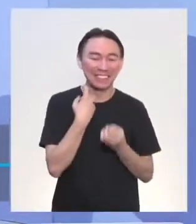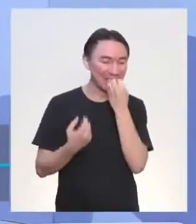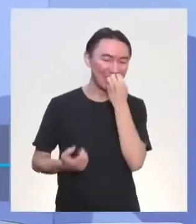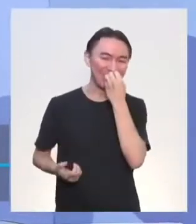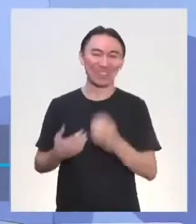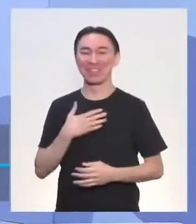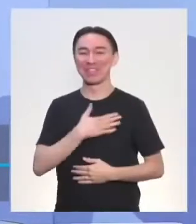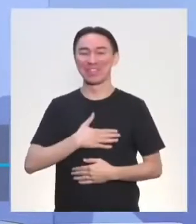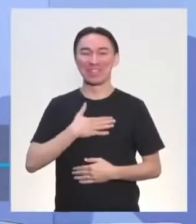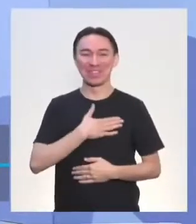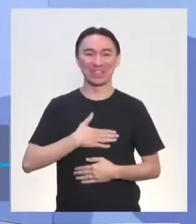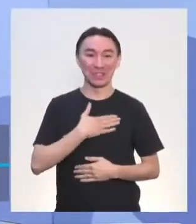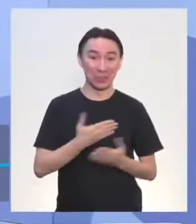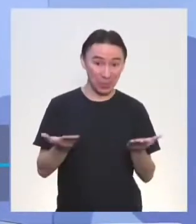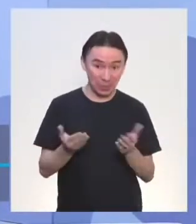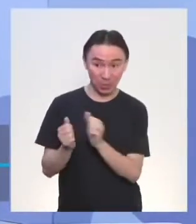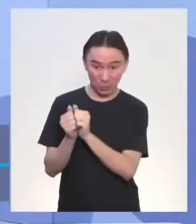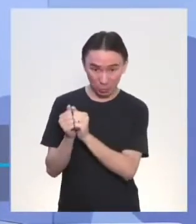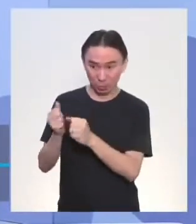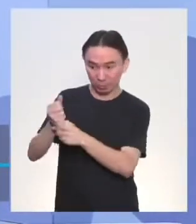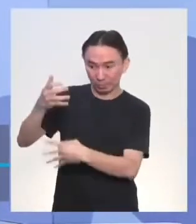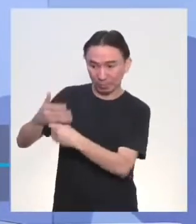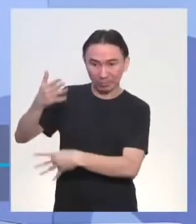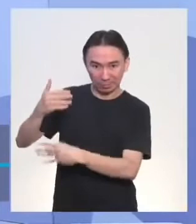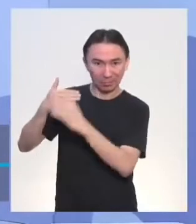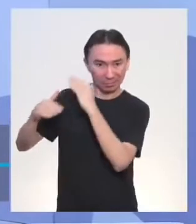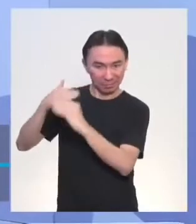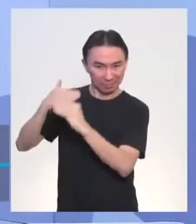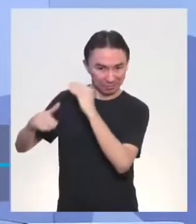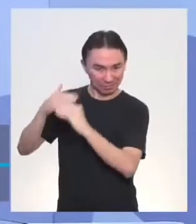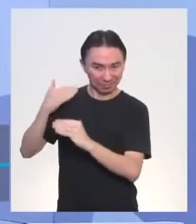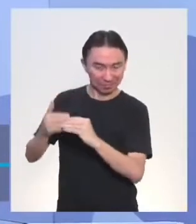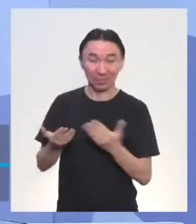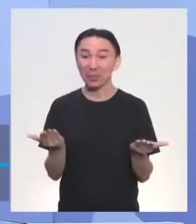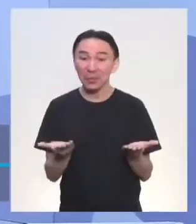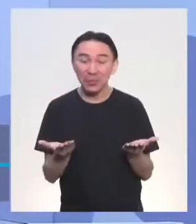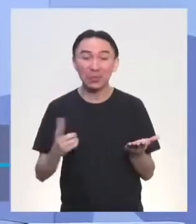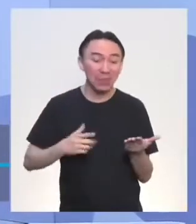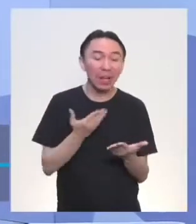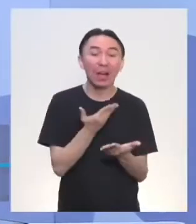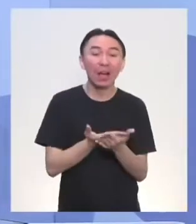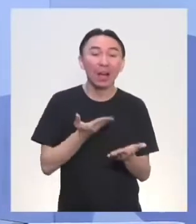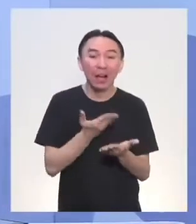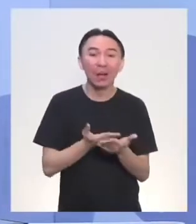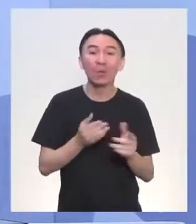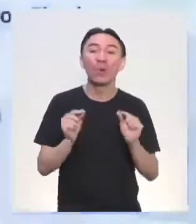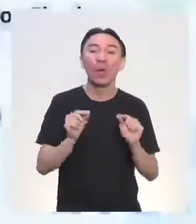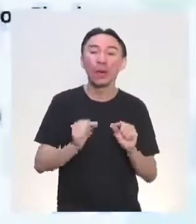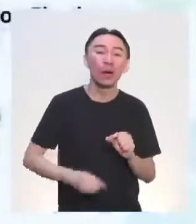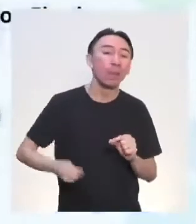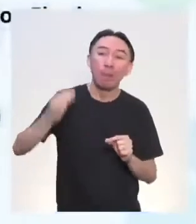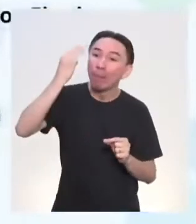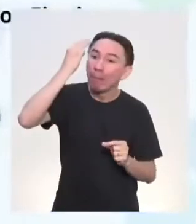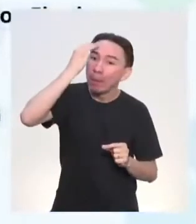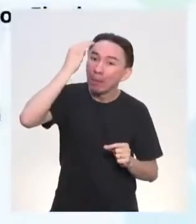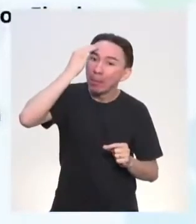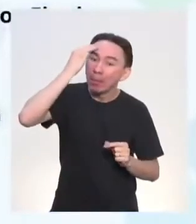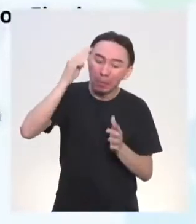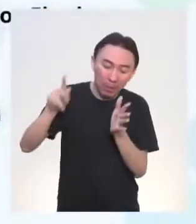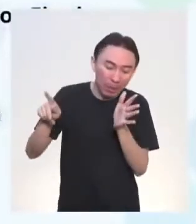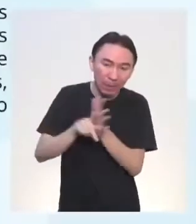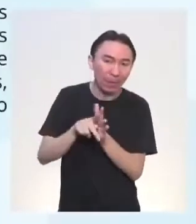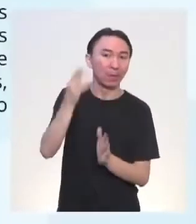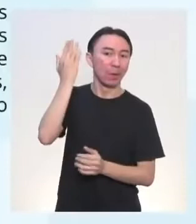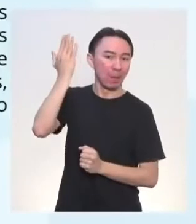moderar a aula da Pro Andreia. Nossa aula de hoje, memórias são dos pretéritos,